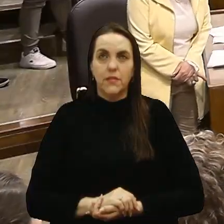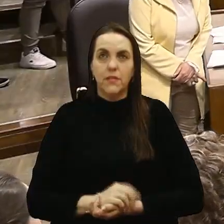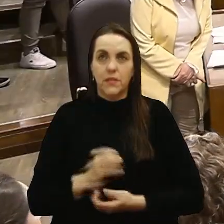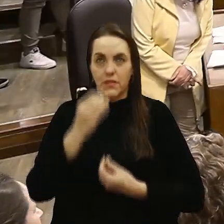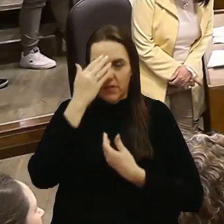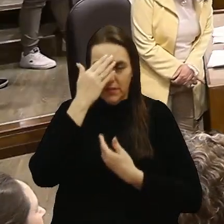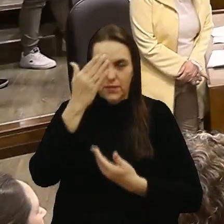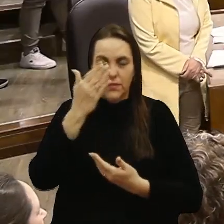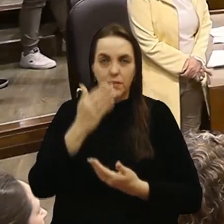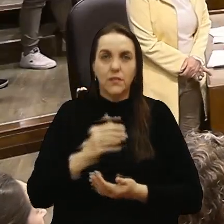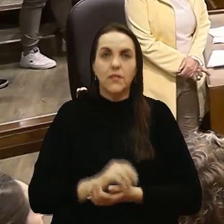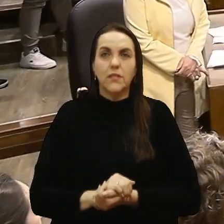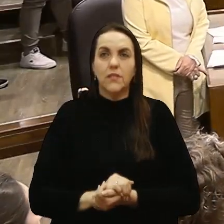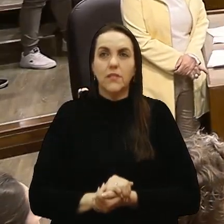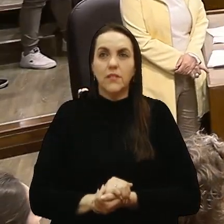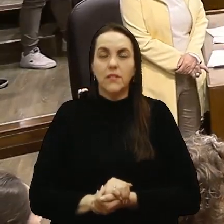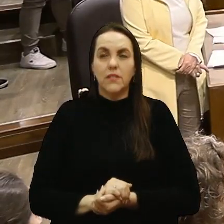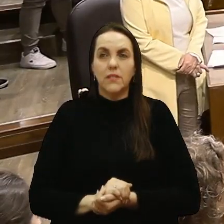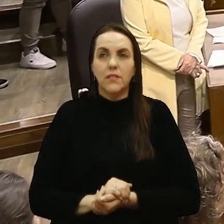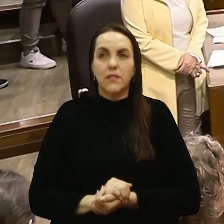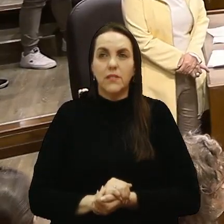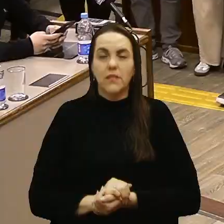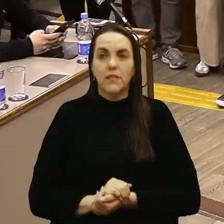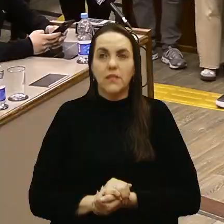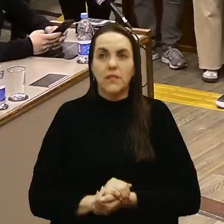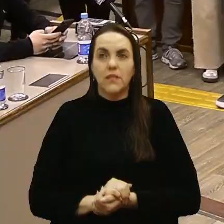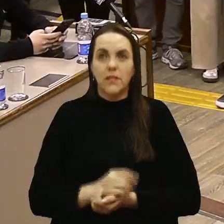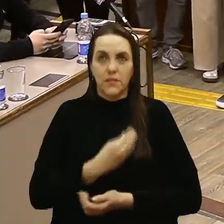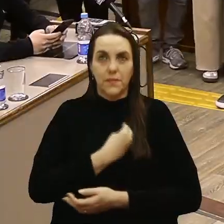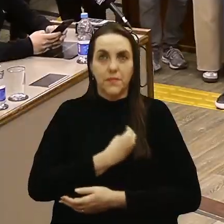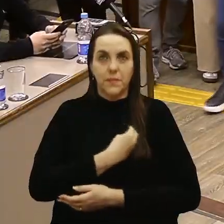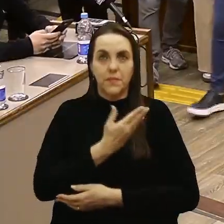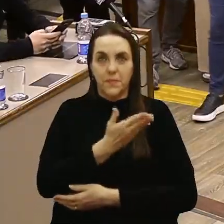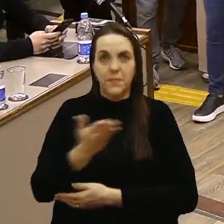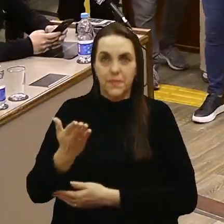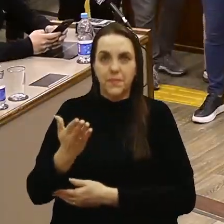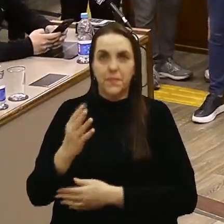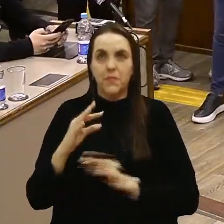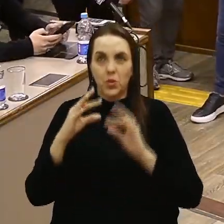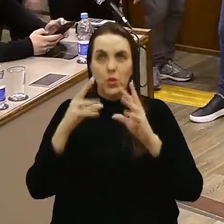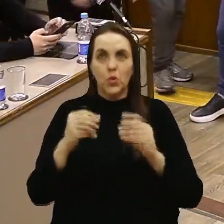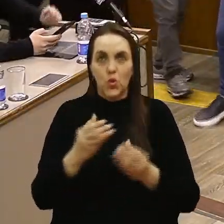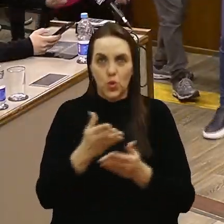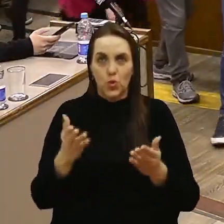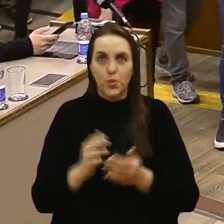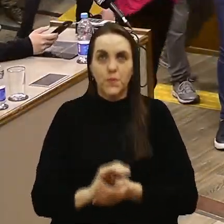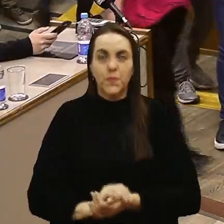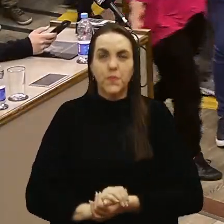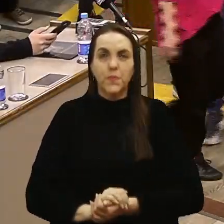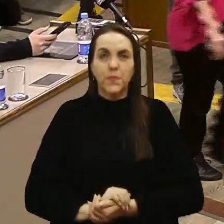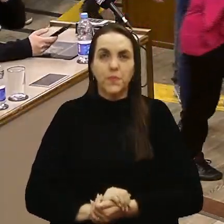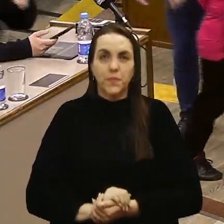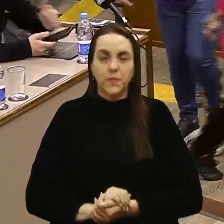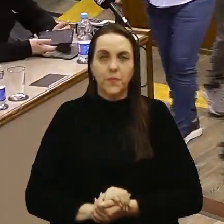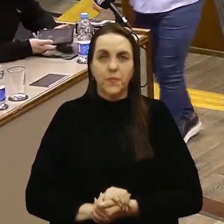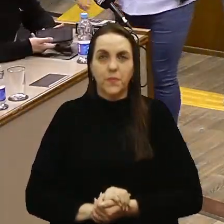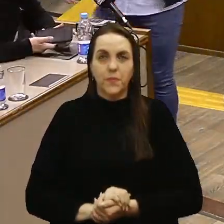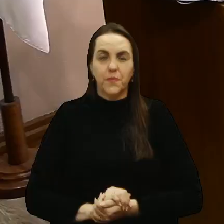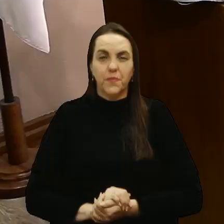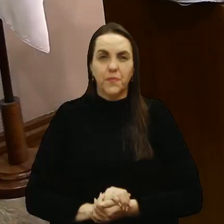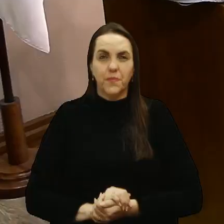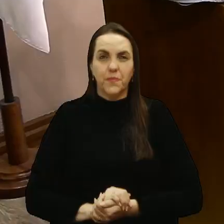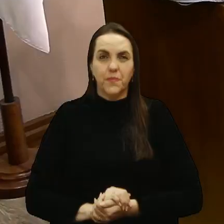Obrigado, gente. Agradeço a presença de todos e de todas. É